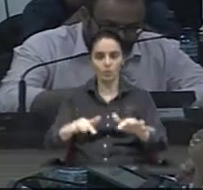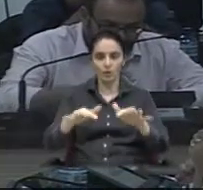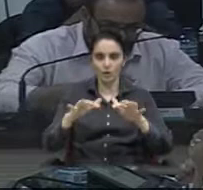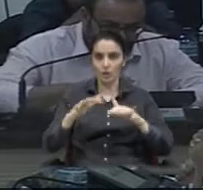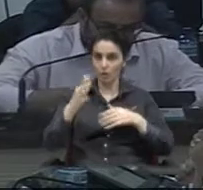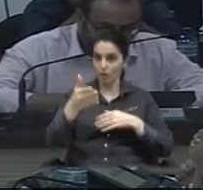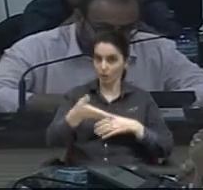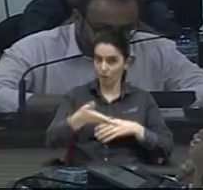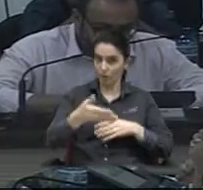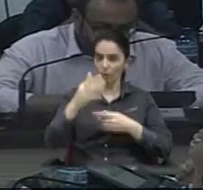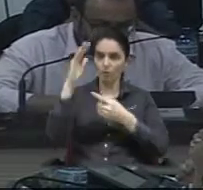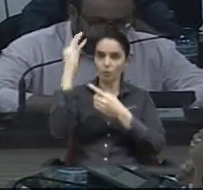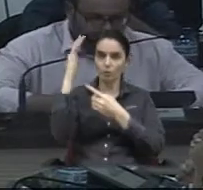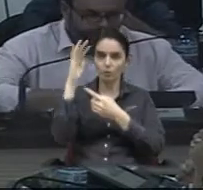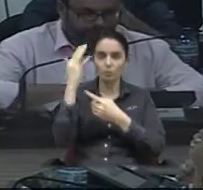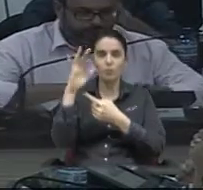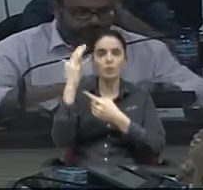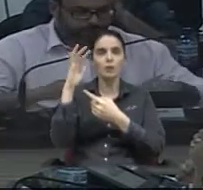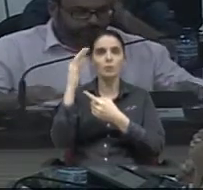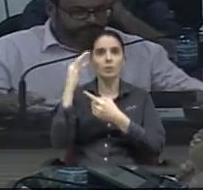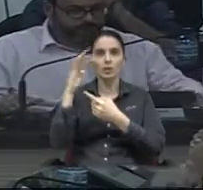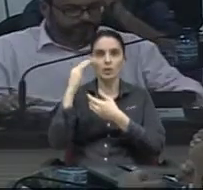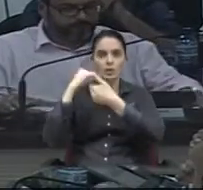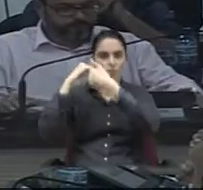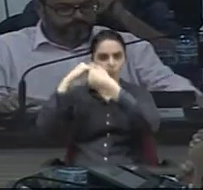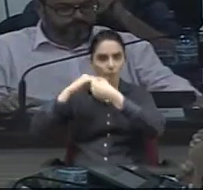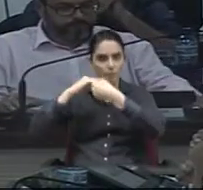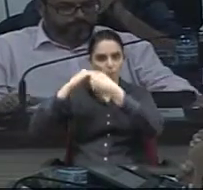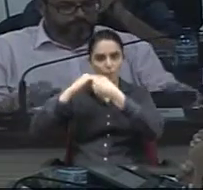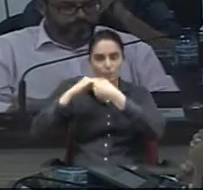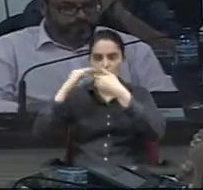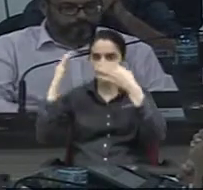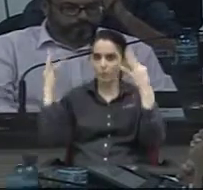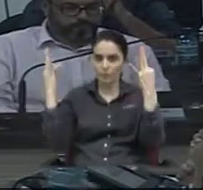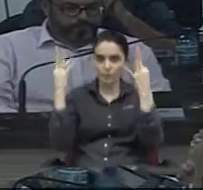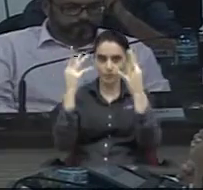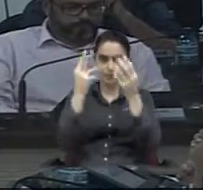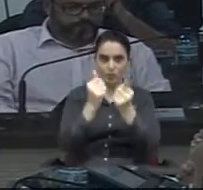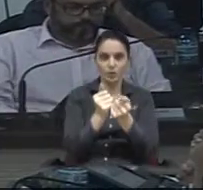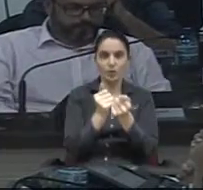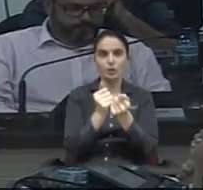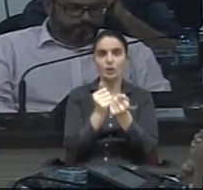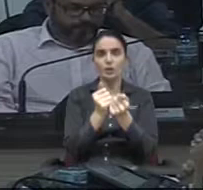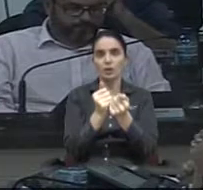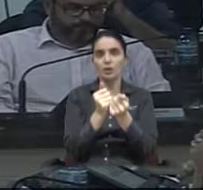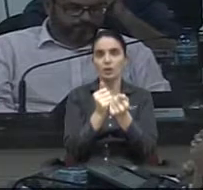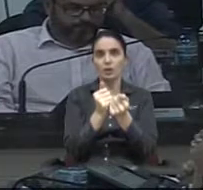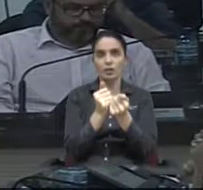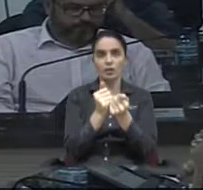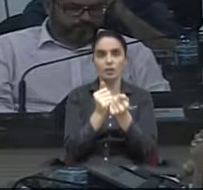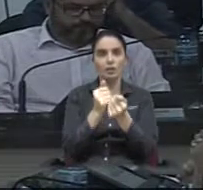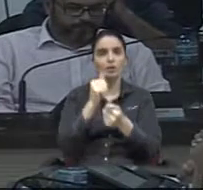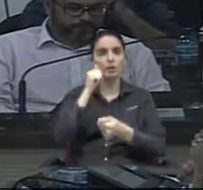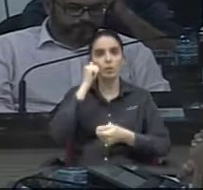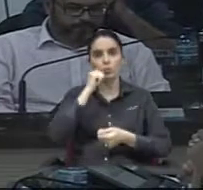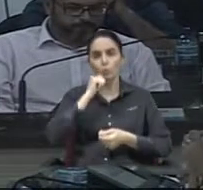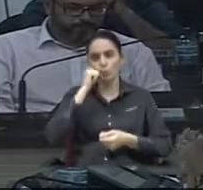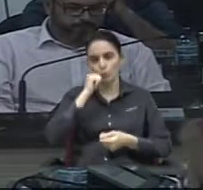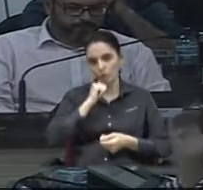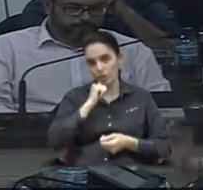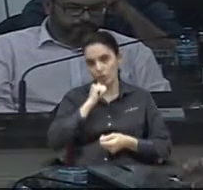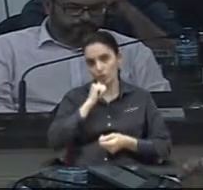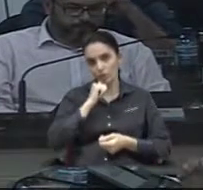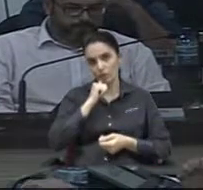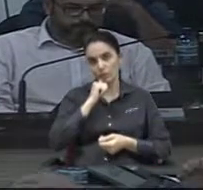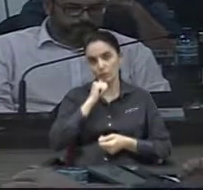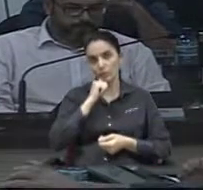momento eu quero parabenizar a todas as nossas mulheres que fazem parte